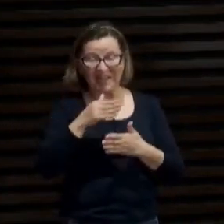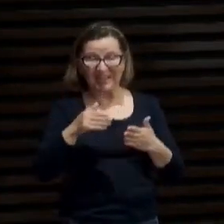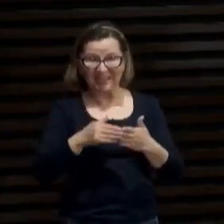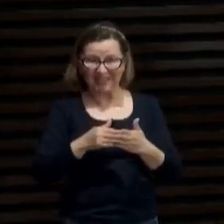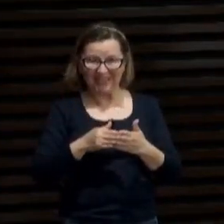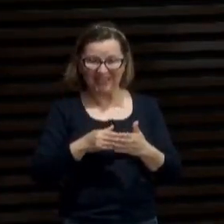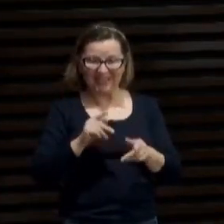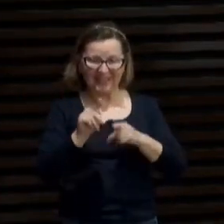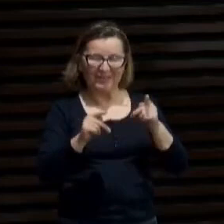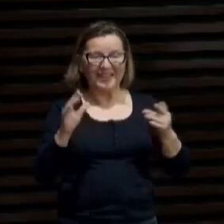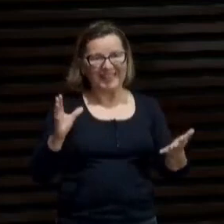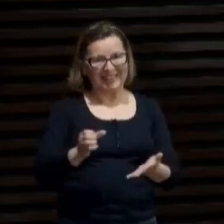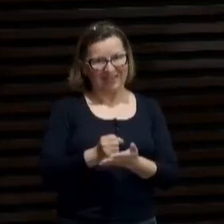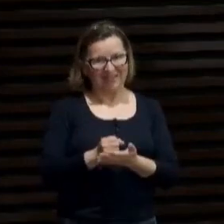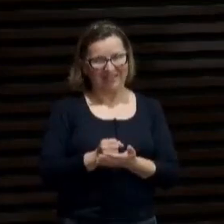para isso.